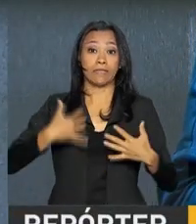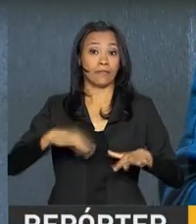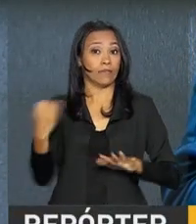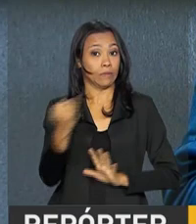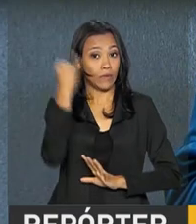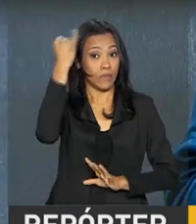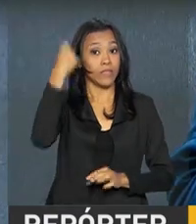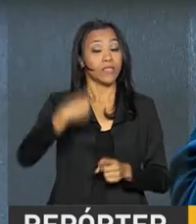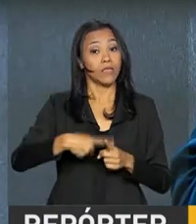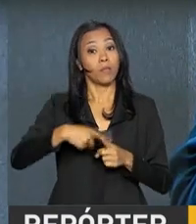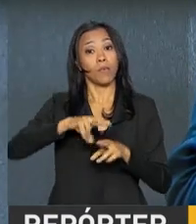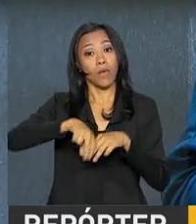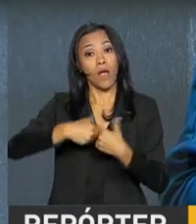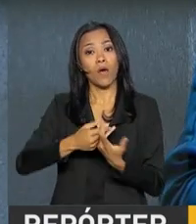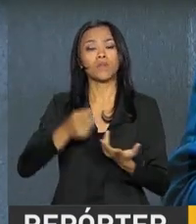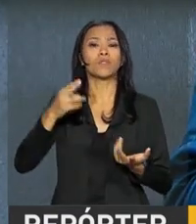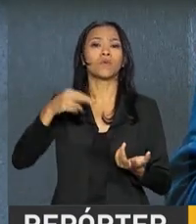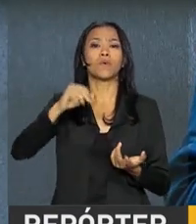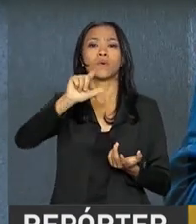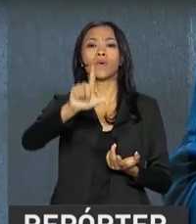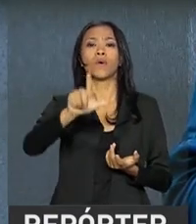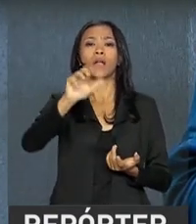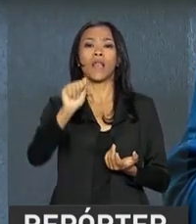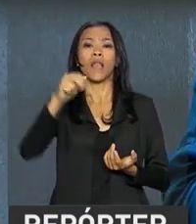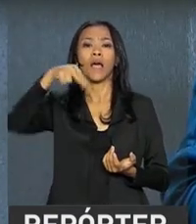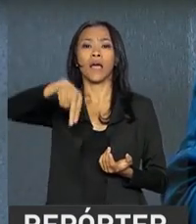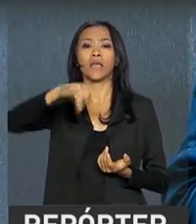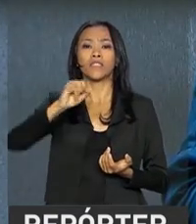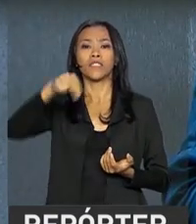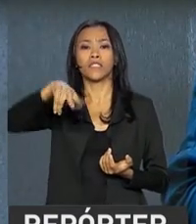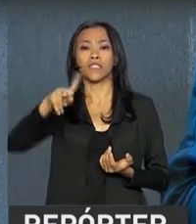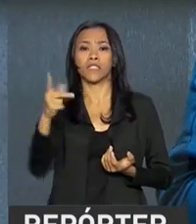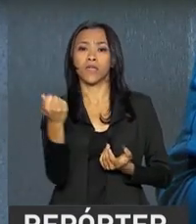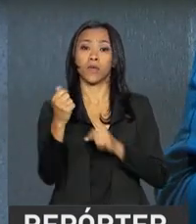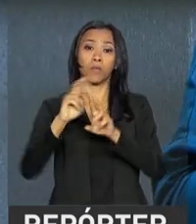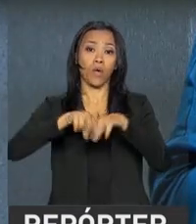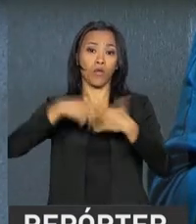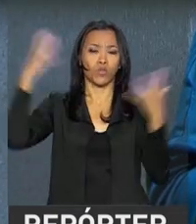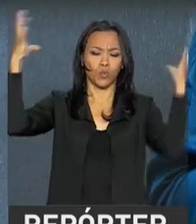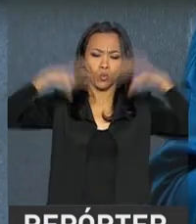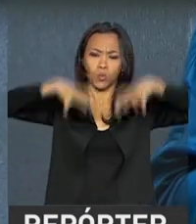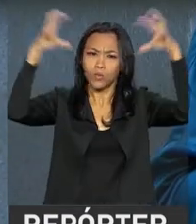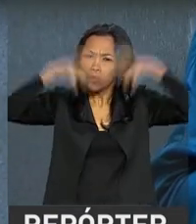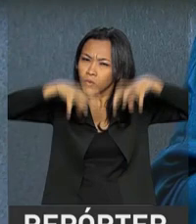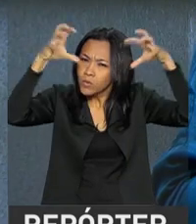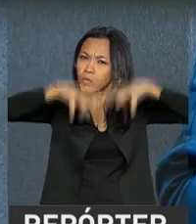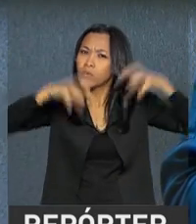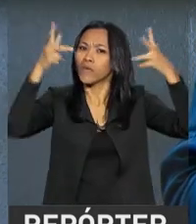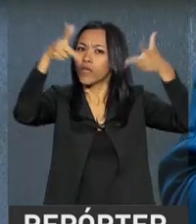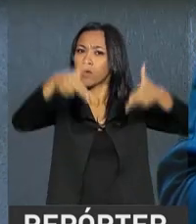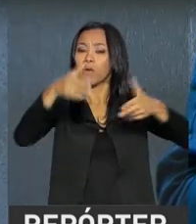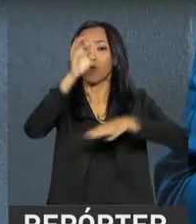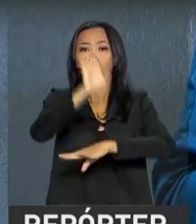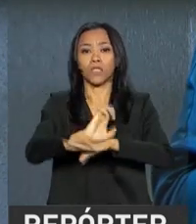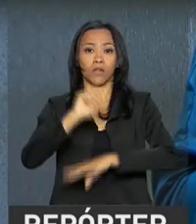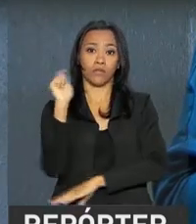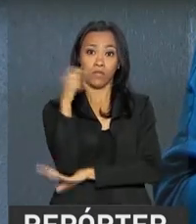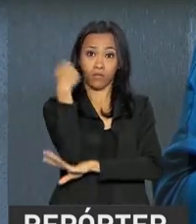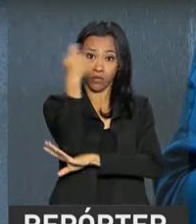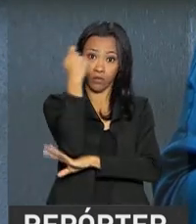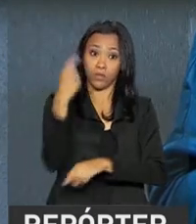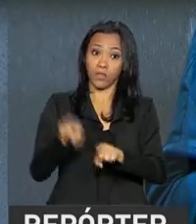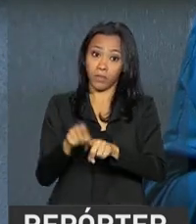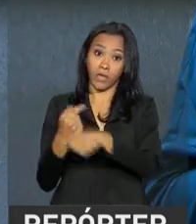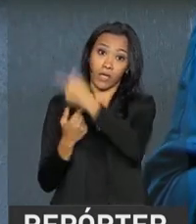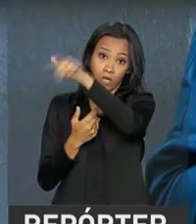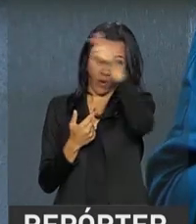influência do la ninha e deve provocar chuvas intensas em algumas regiões do país como é o caso do rio grande do sul e seca em outros